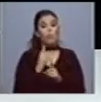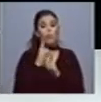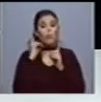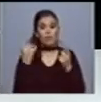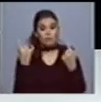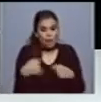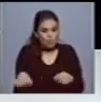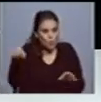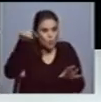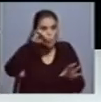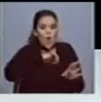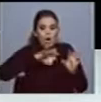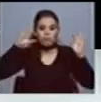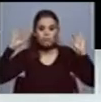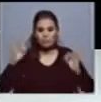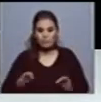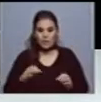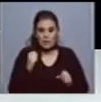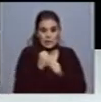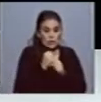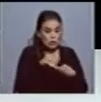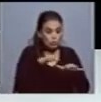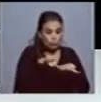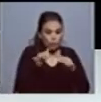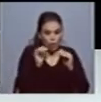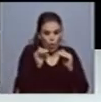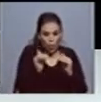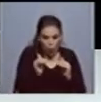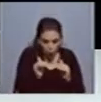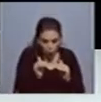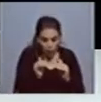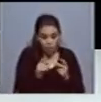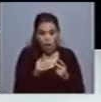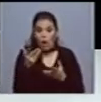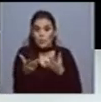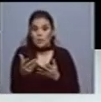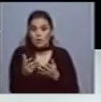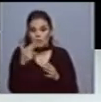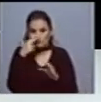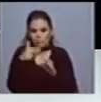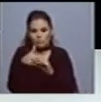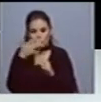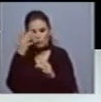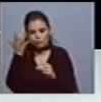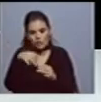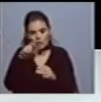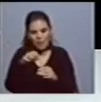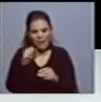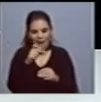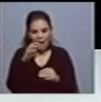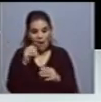uma coincidência entre atividade sísmica de baixa intensidade e os depósitos de petróleo e de gás